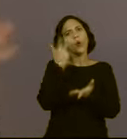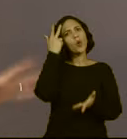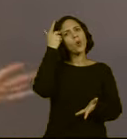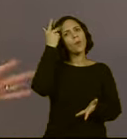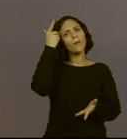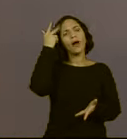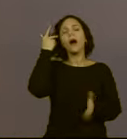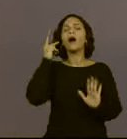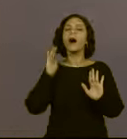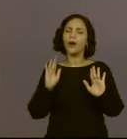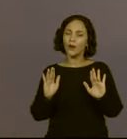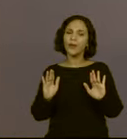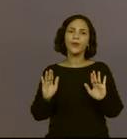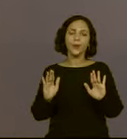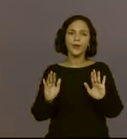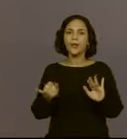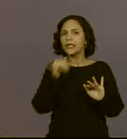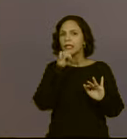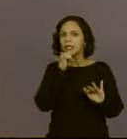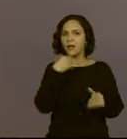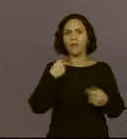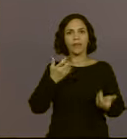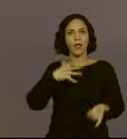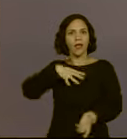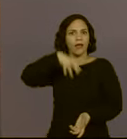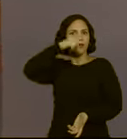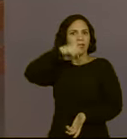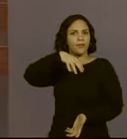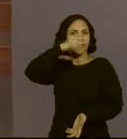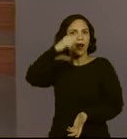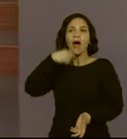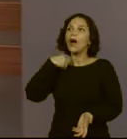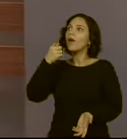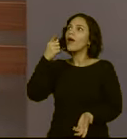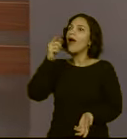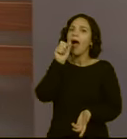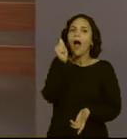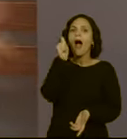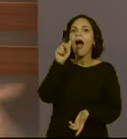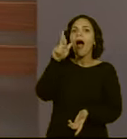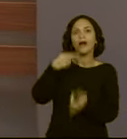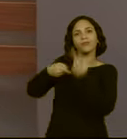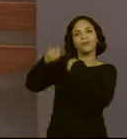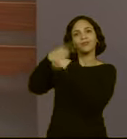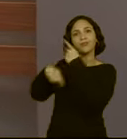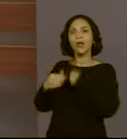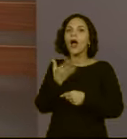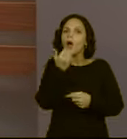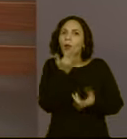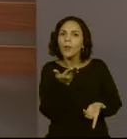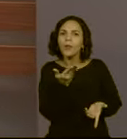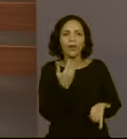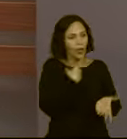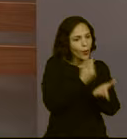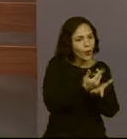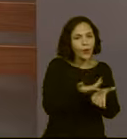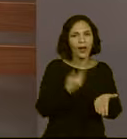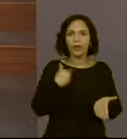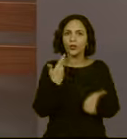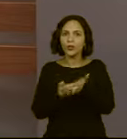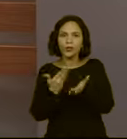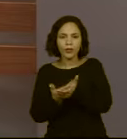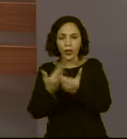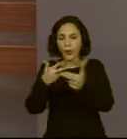todo mundo consome você precisar é respirar você tá consumindo a você precisa se alimentar Você precisa